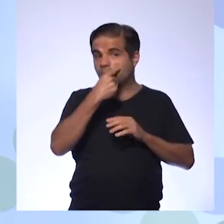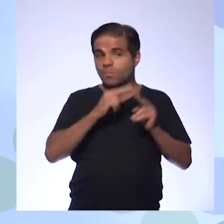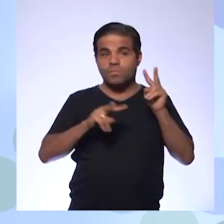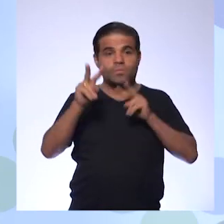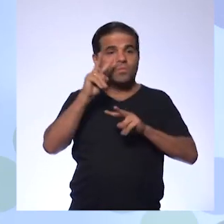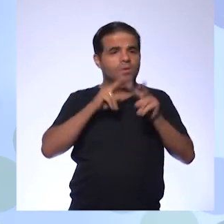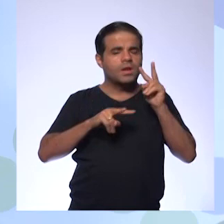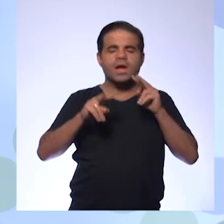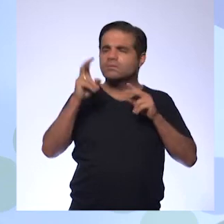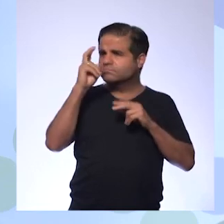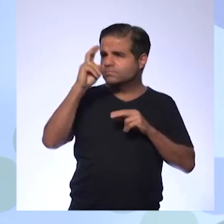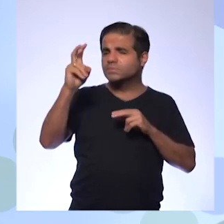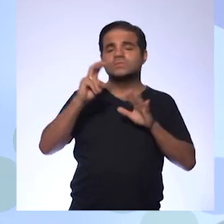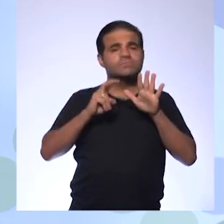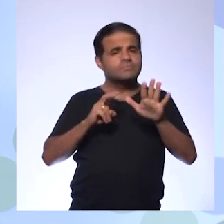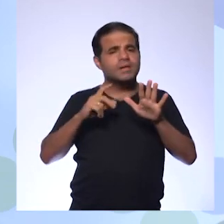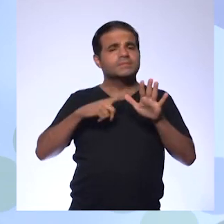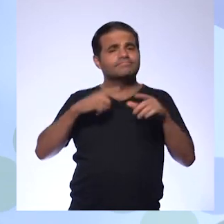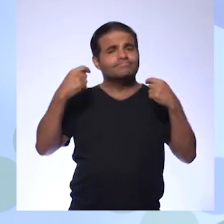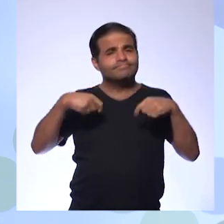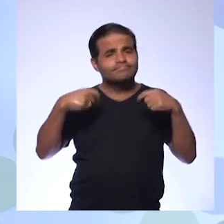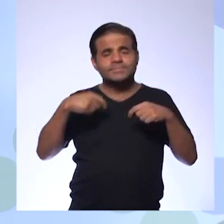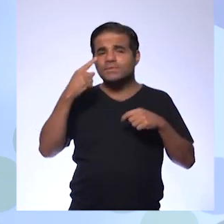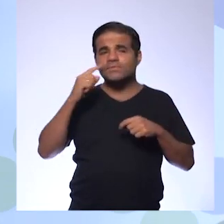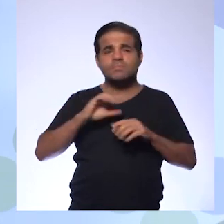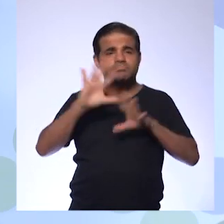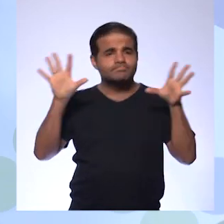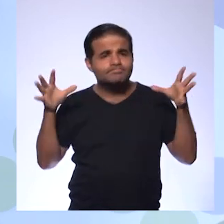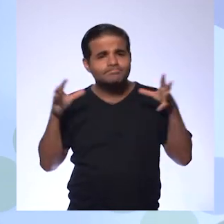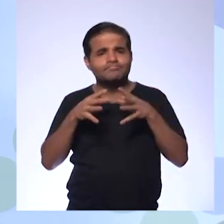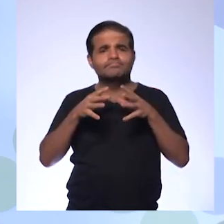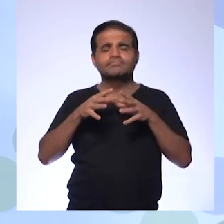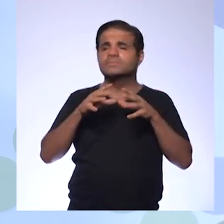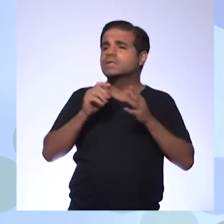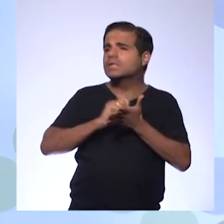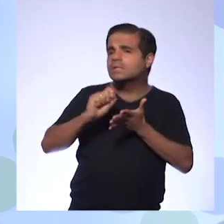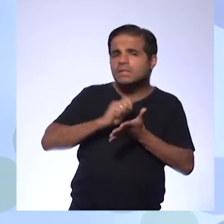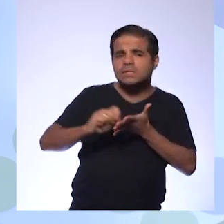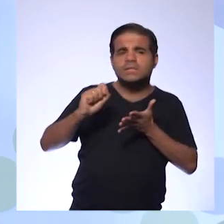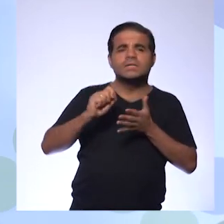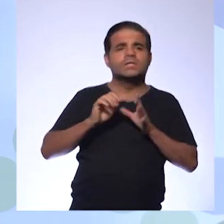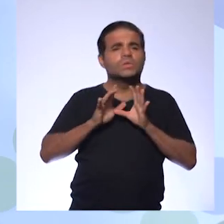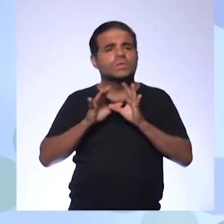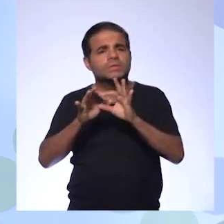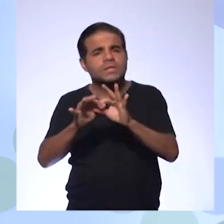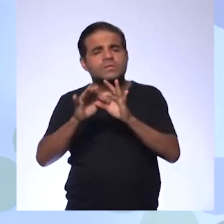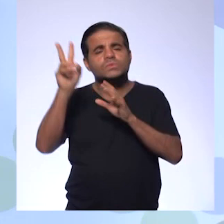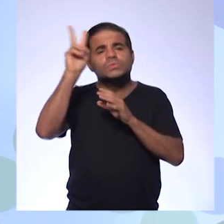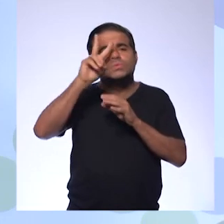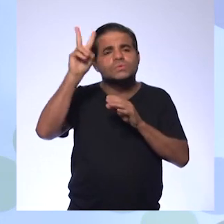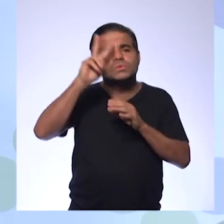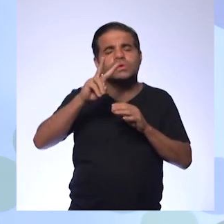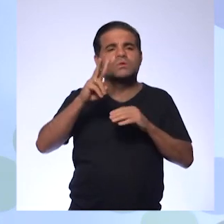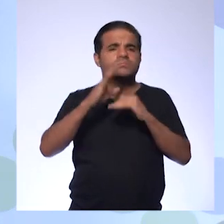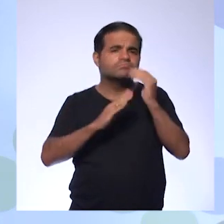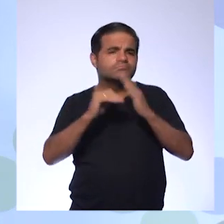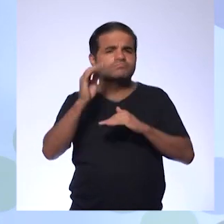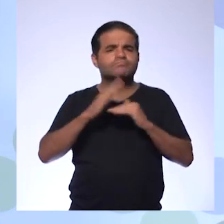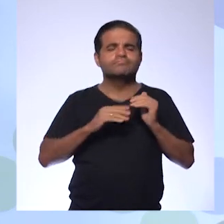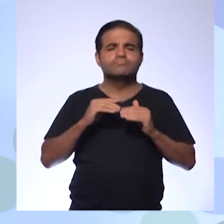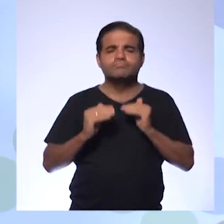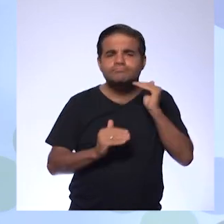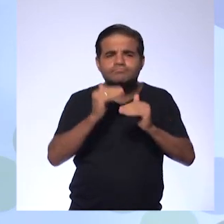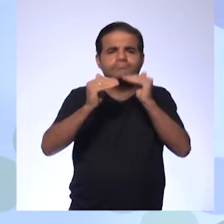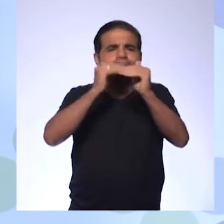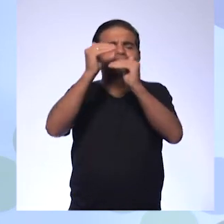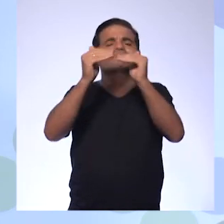sermos inteligentes, mas também temos que ver quem era o público, quem era o escritor, né? Qual era o contexto histórico. Por isso, uma das habilidades que nós desenvolvemos